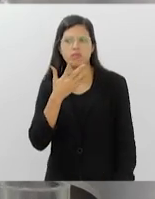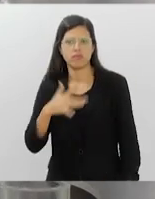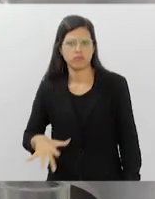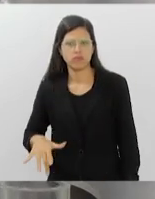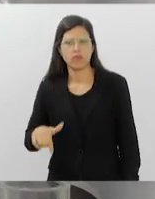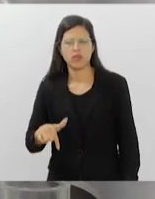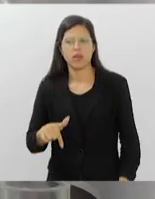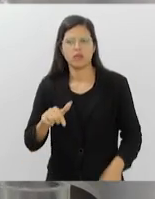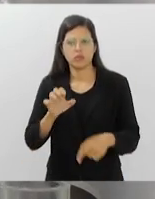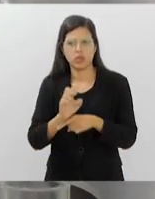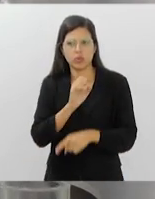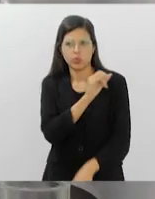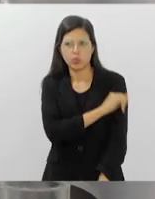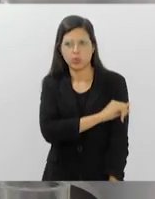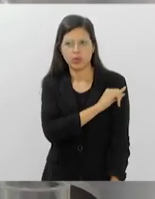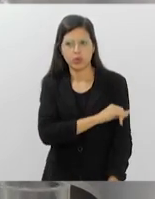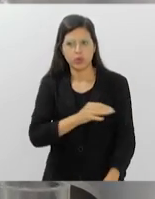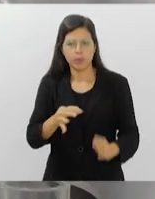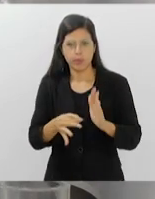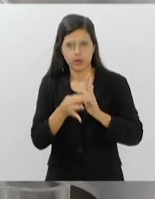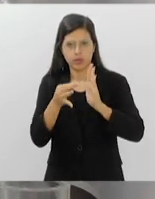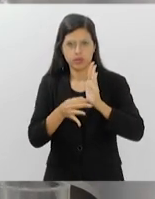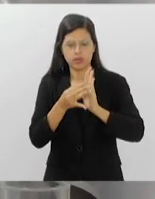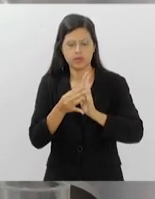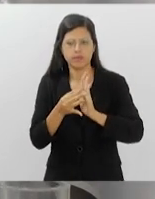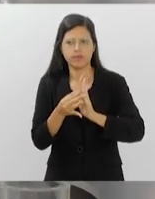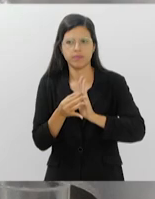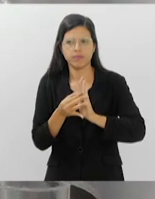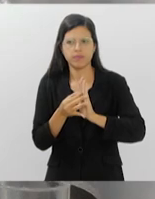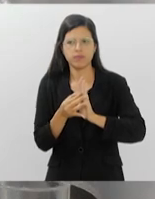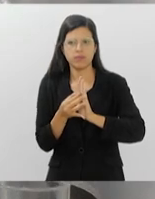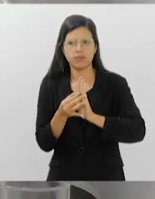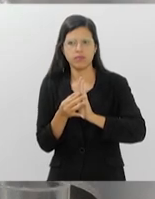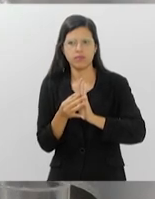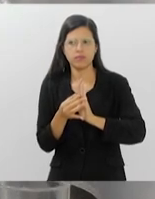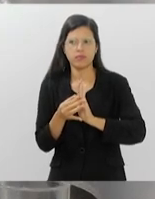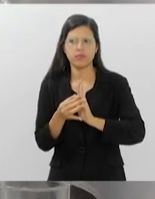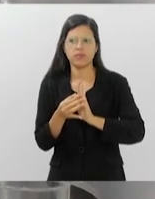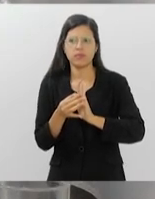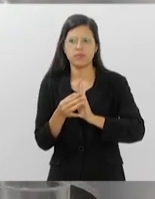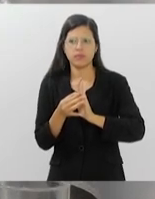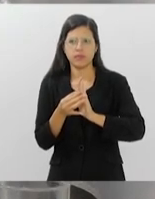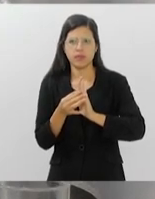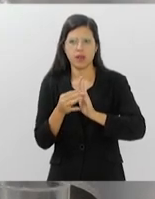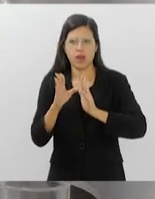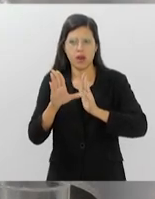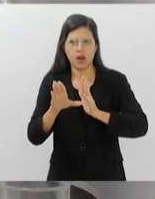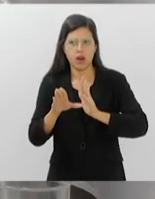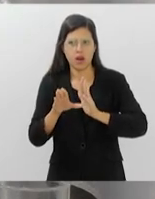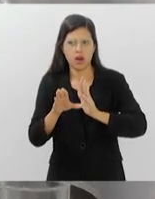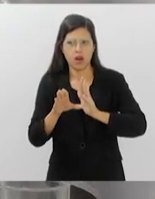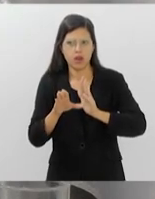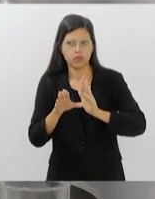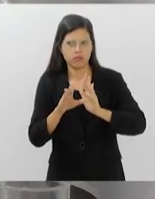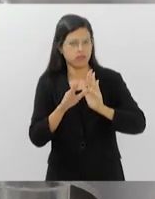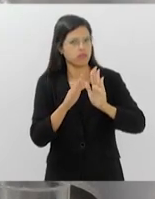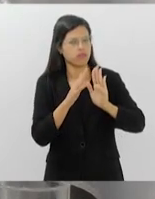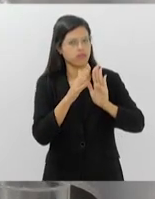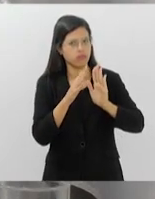Janeiro. O parecer, embora a emenda seja muito